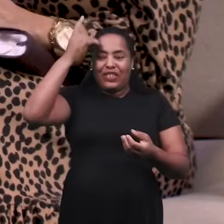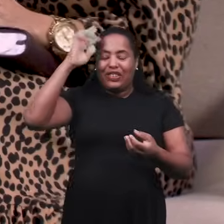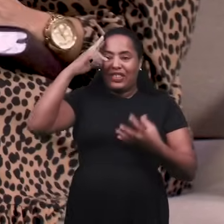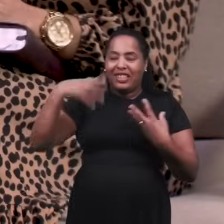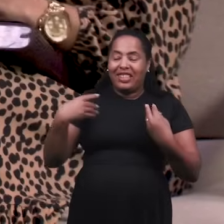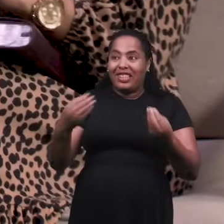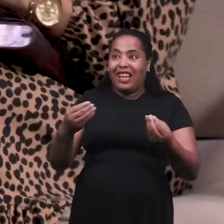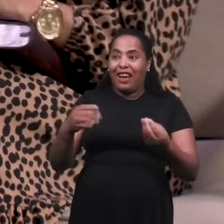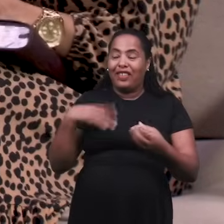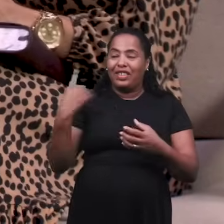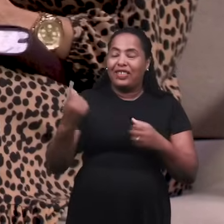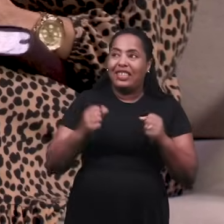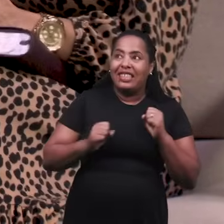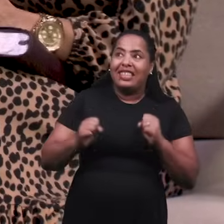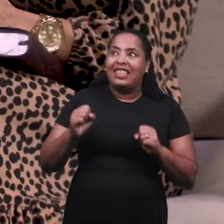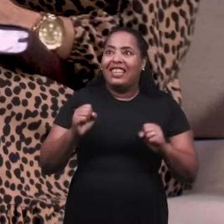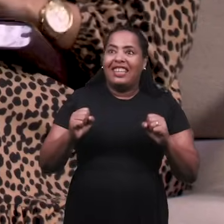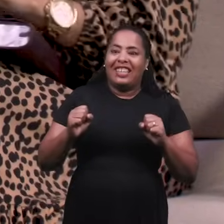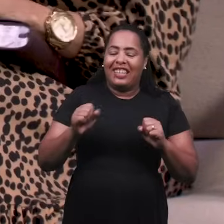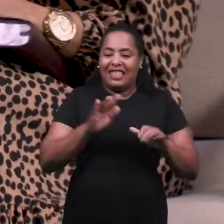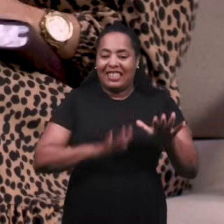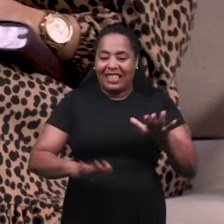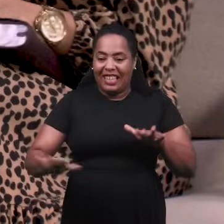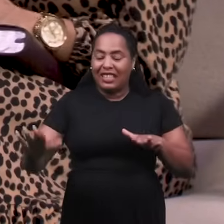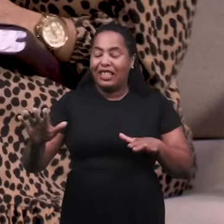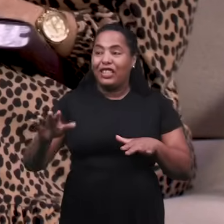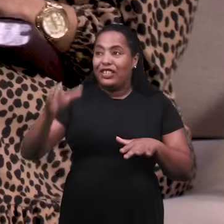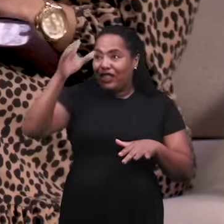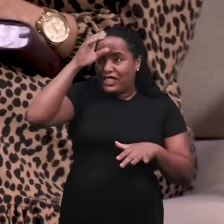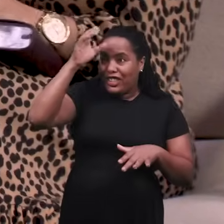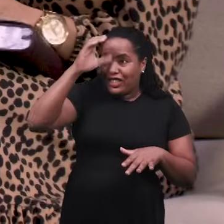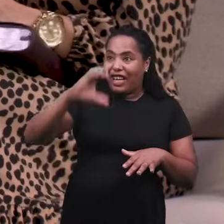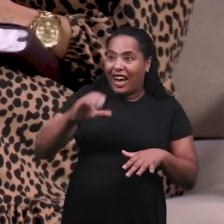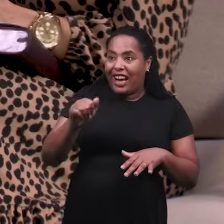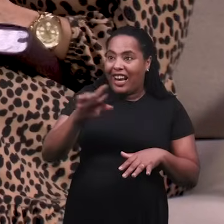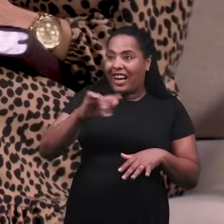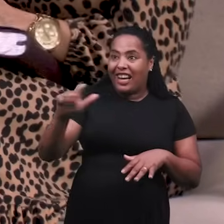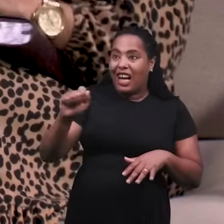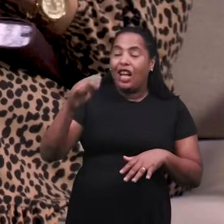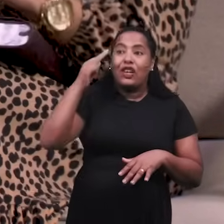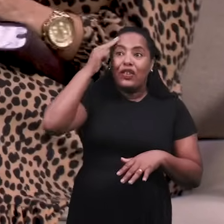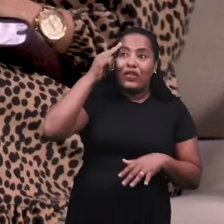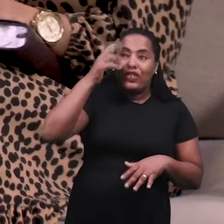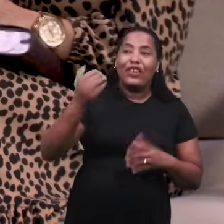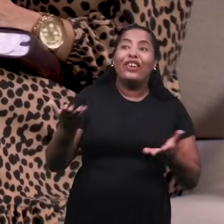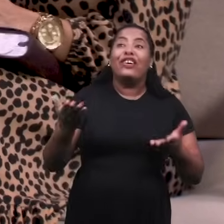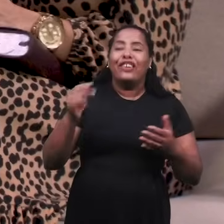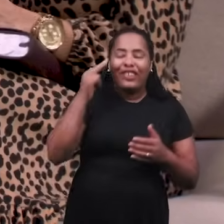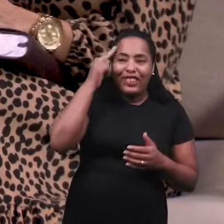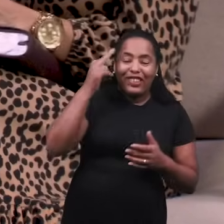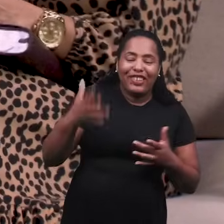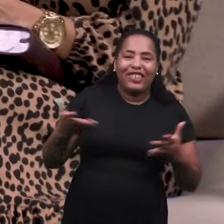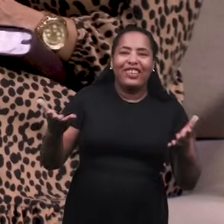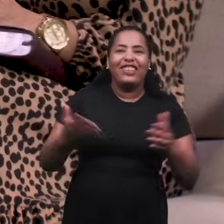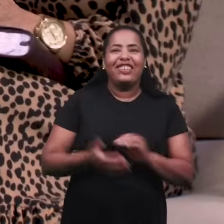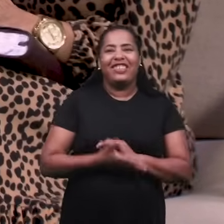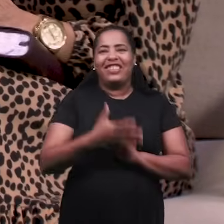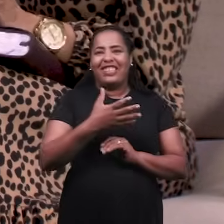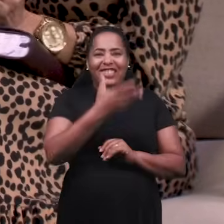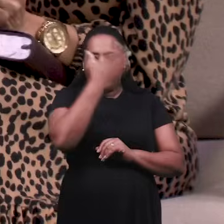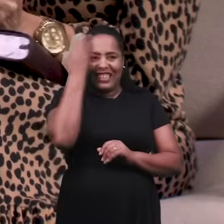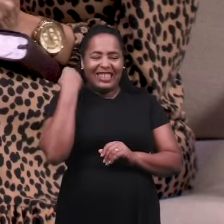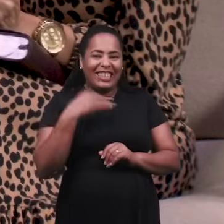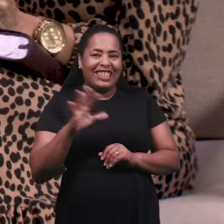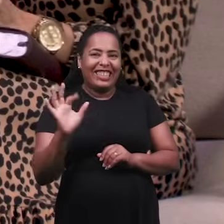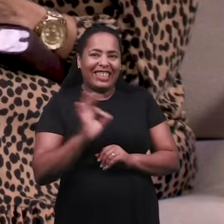que o Senhor tinha dado, e a gente já ficava assim. As crianças já... Tia Carla, e o sonho? E o sonho? E eu não esqueço